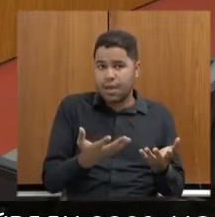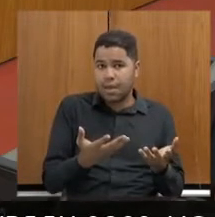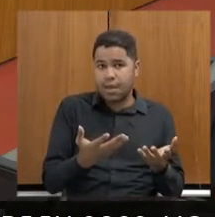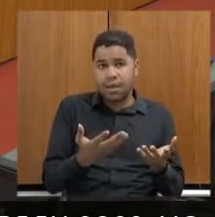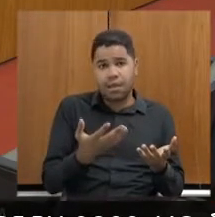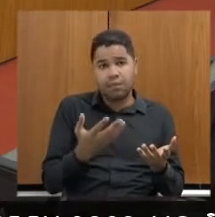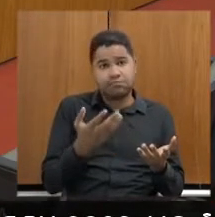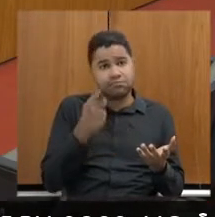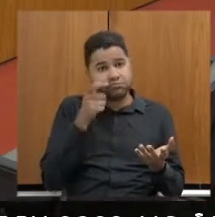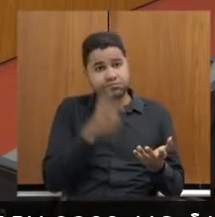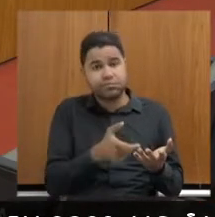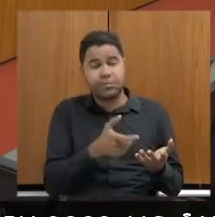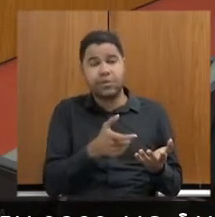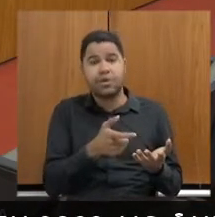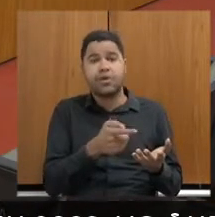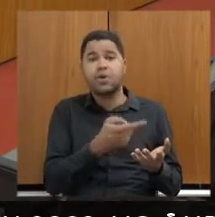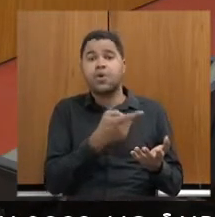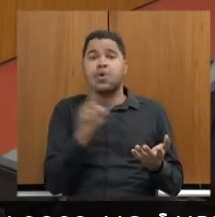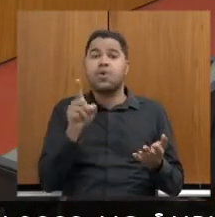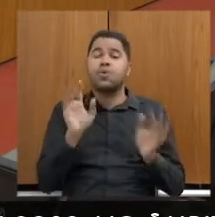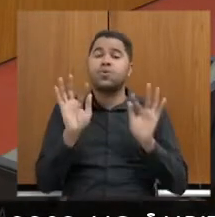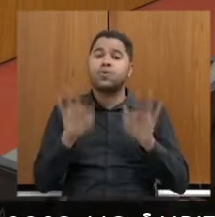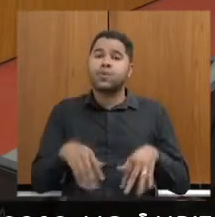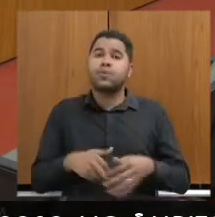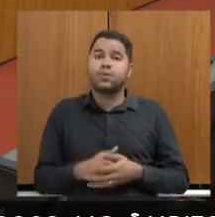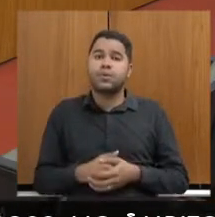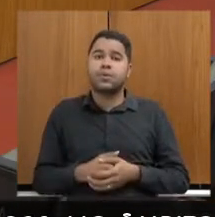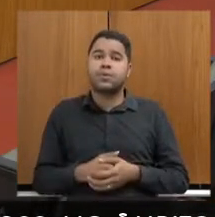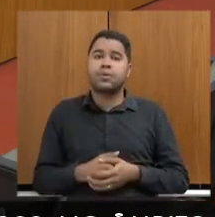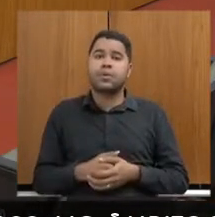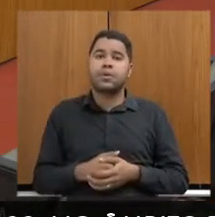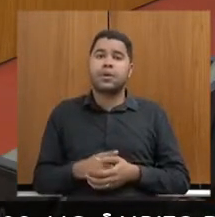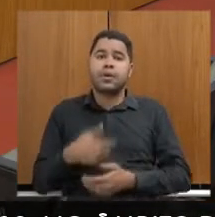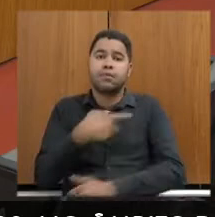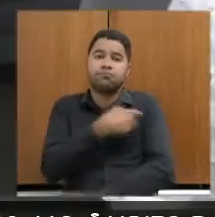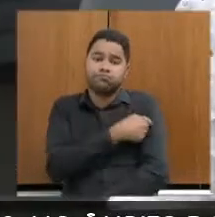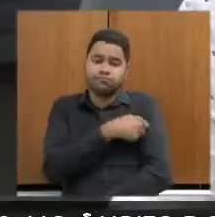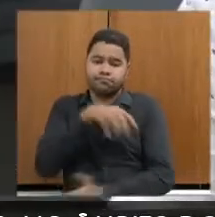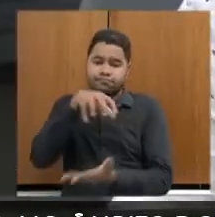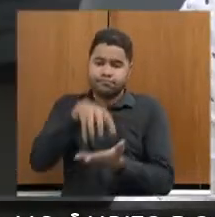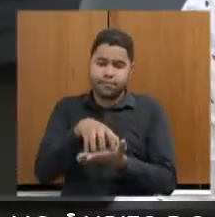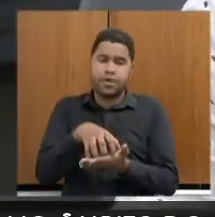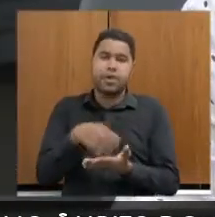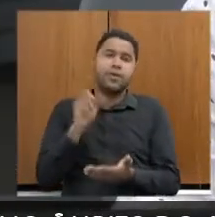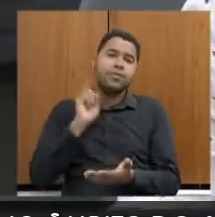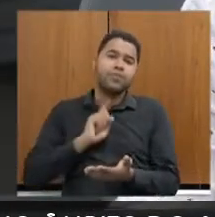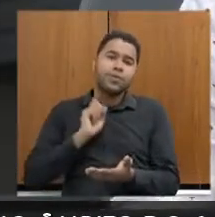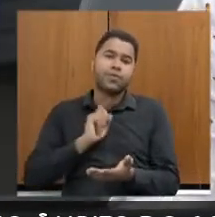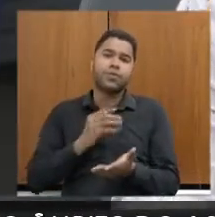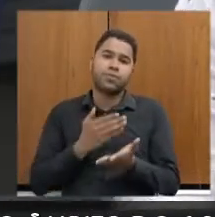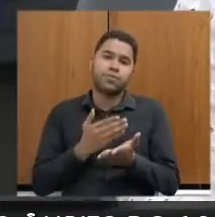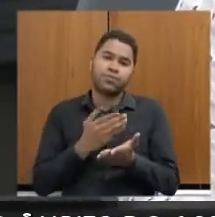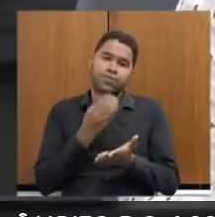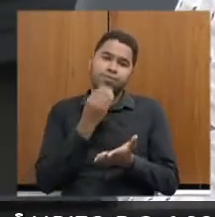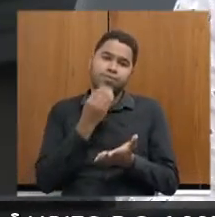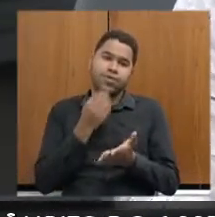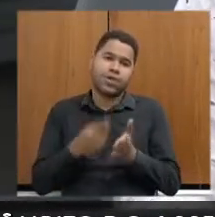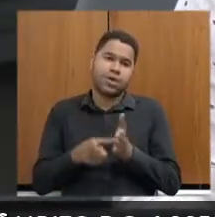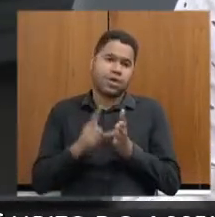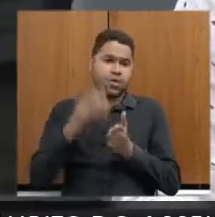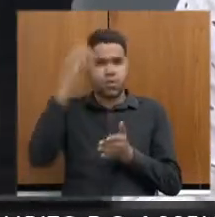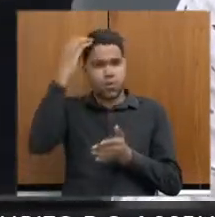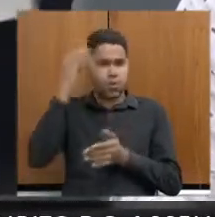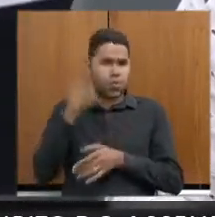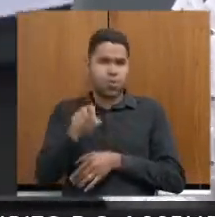uma ideia interessante e a outras finalizando central de vacilo sabemos que Minas poderia ter iniciado mais cedo não foi